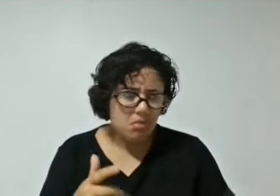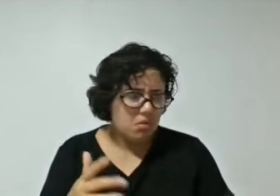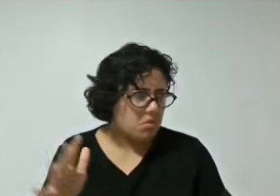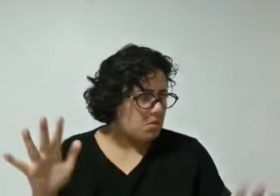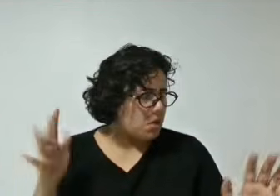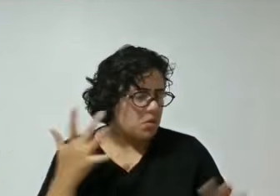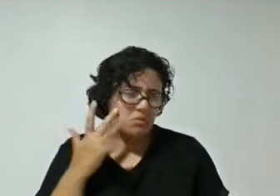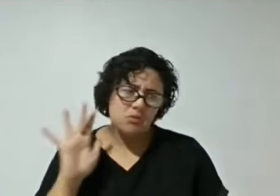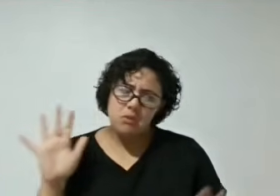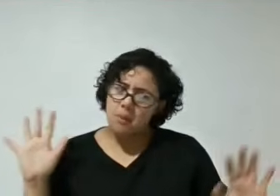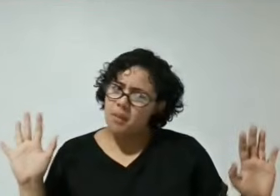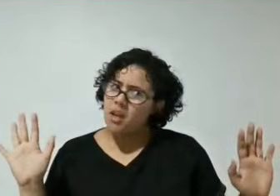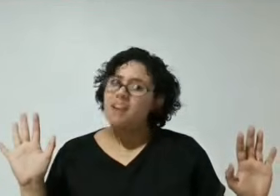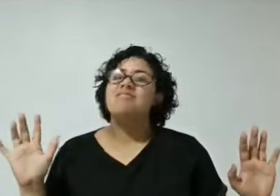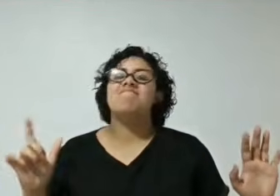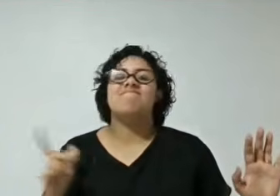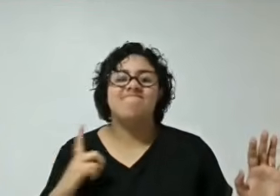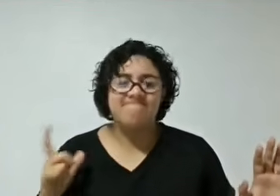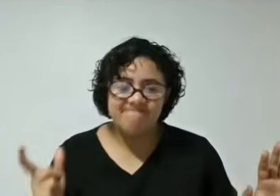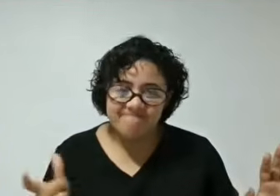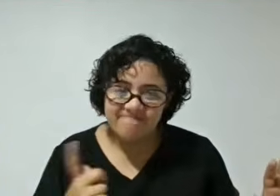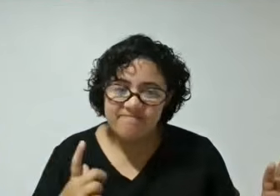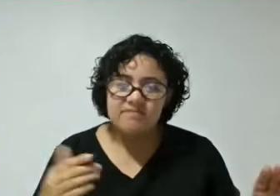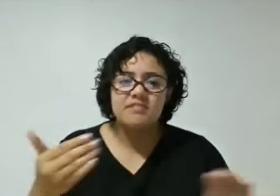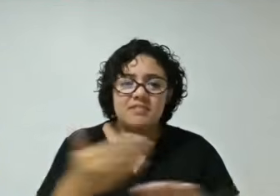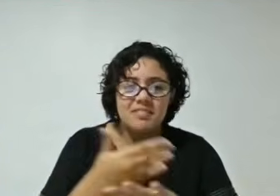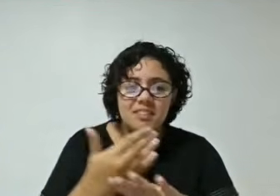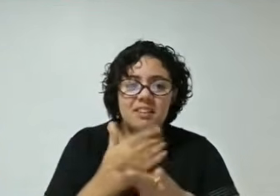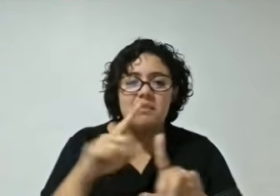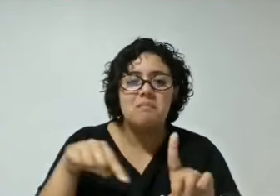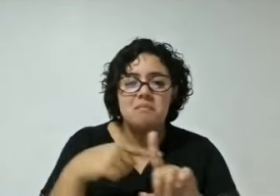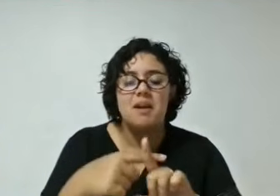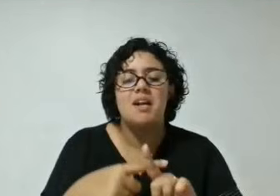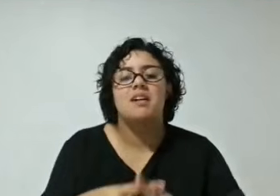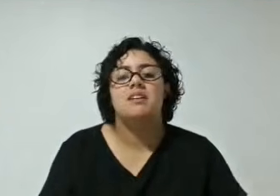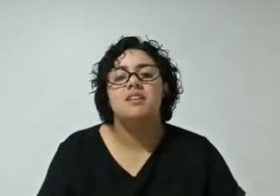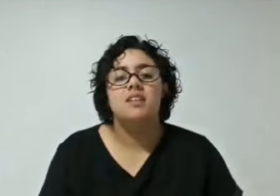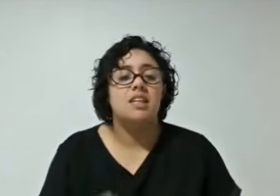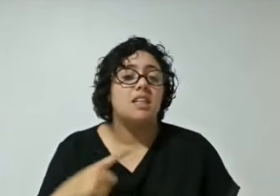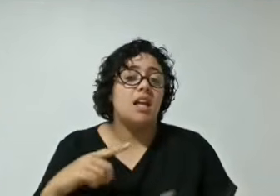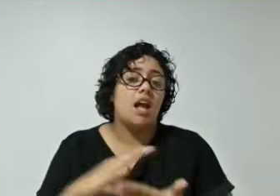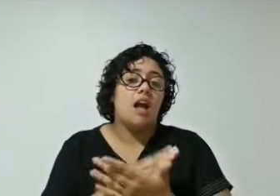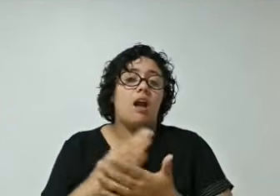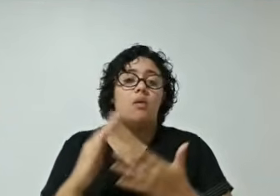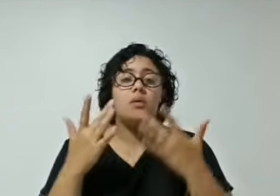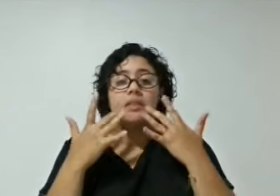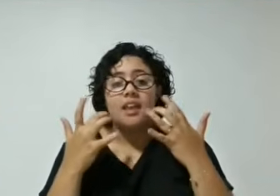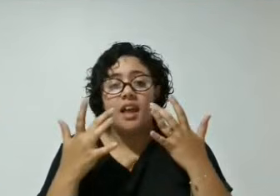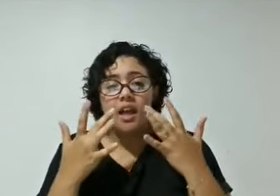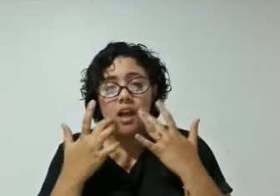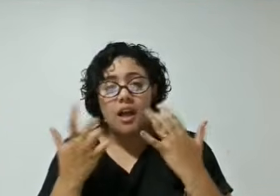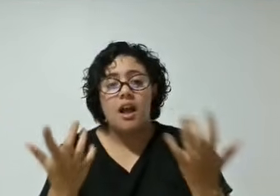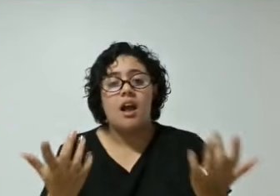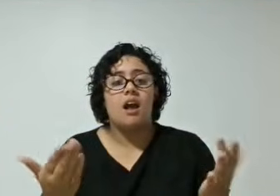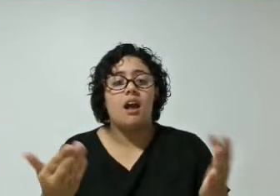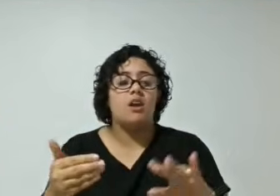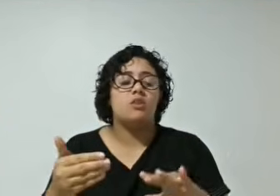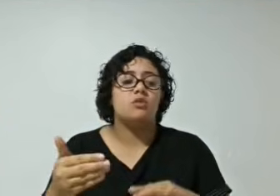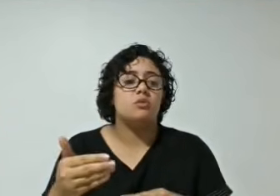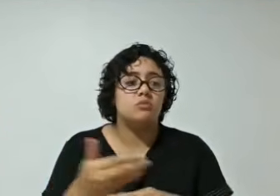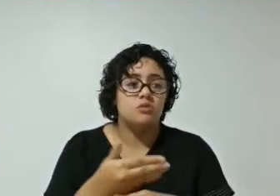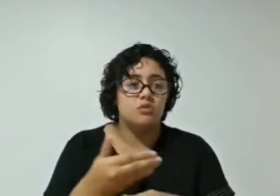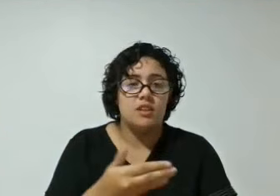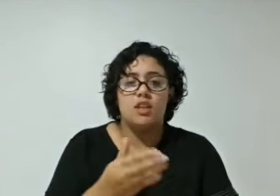um menino que faz teatro amador e agora ele quer fazer intervenções da cultura geek, queria um espaço para